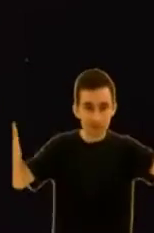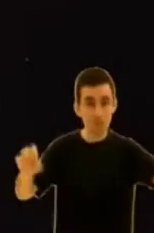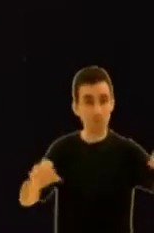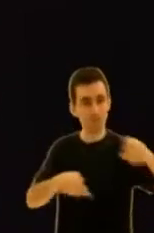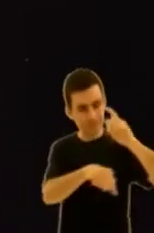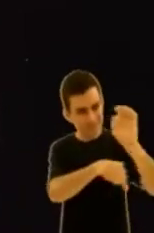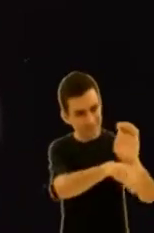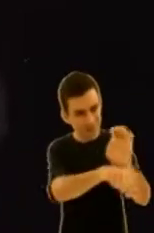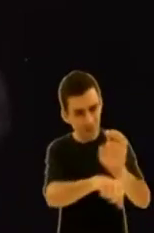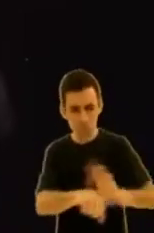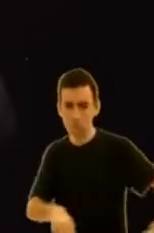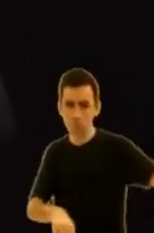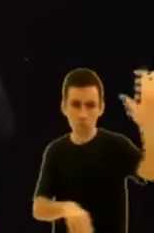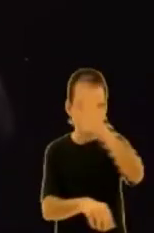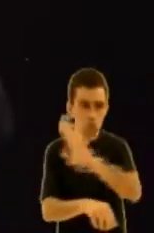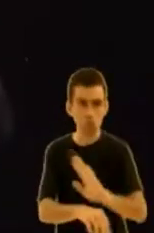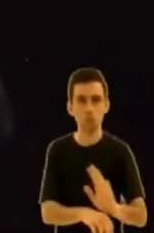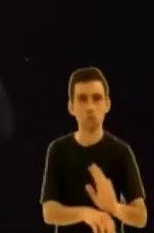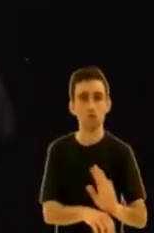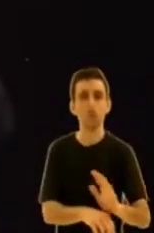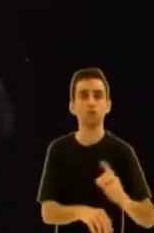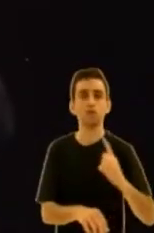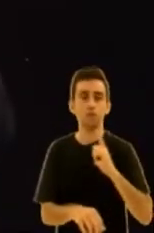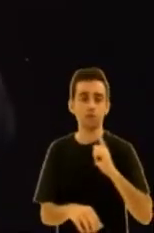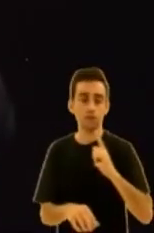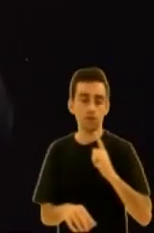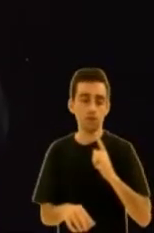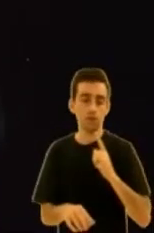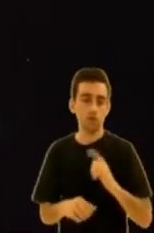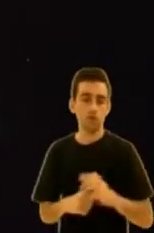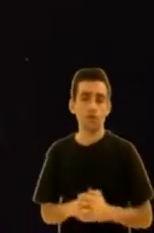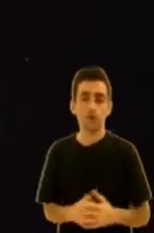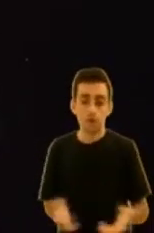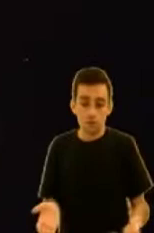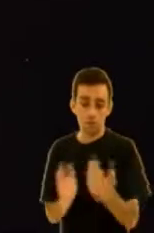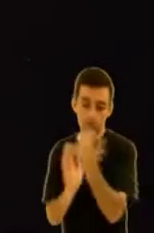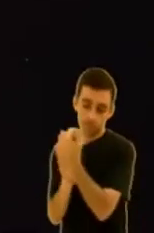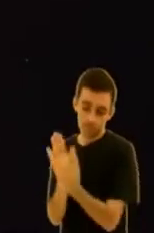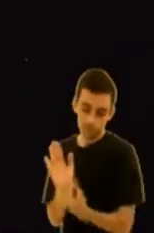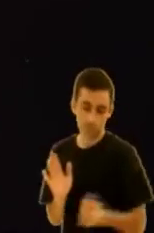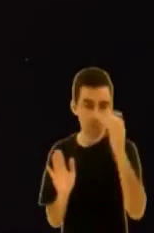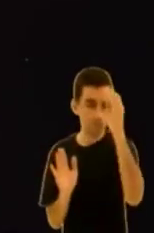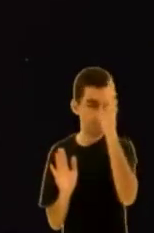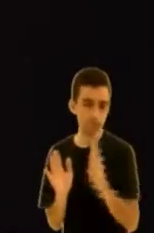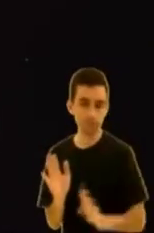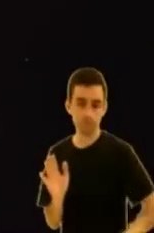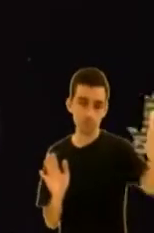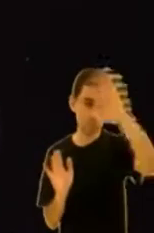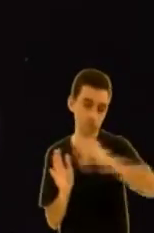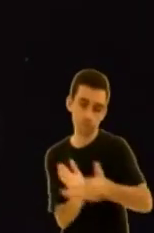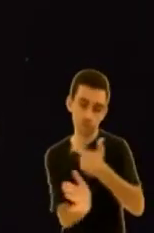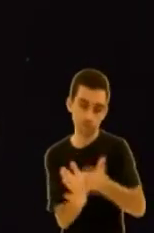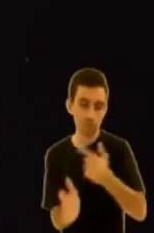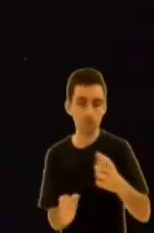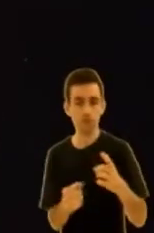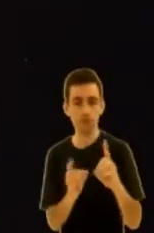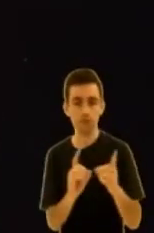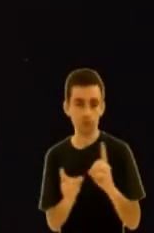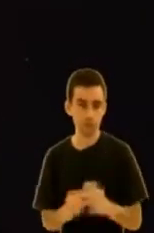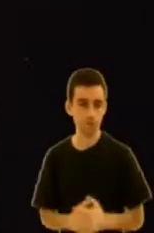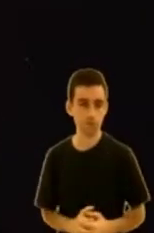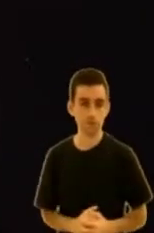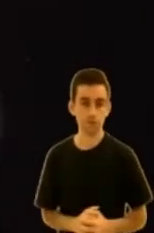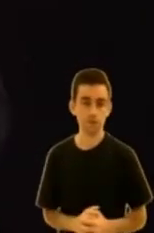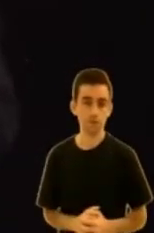estado compõem também a reserva técnica do Programa Nacional do Livro Didático. Bom, no âmbito